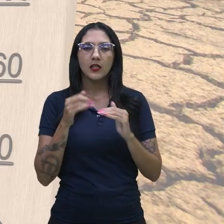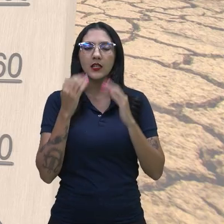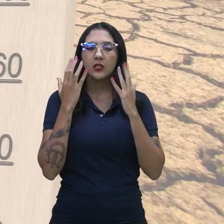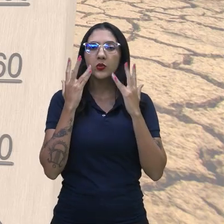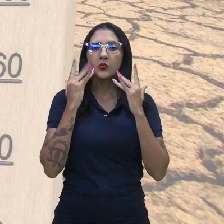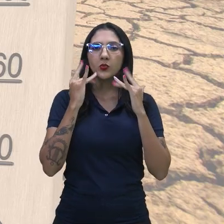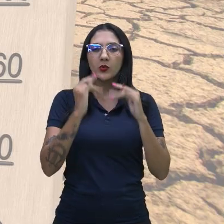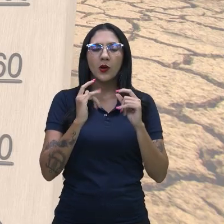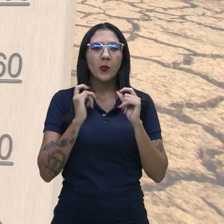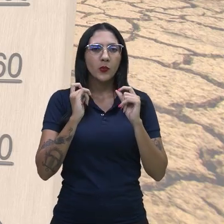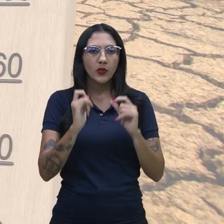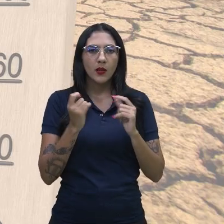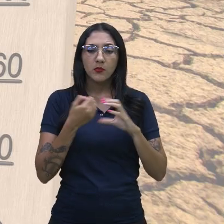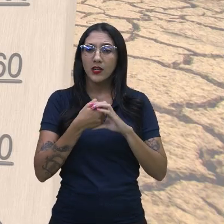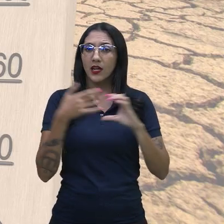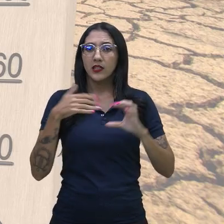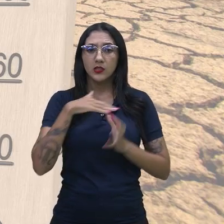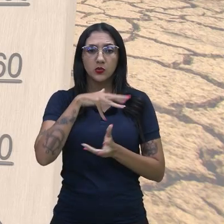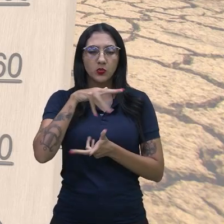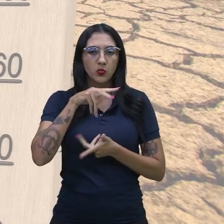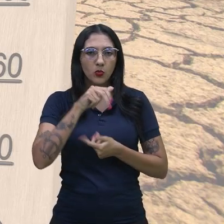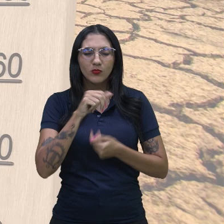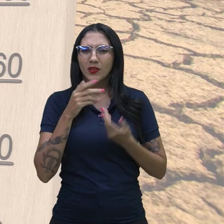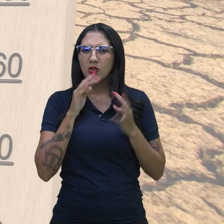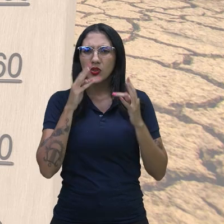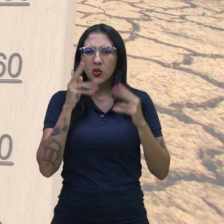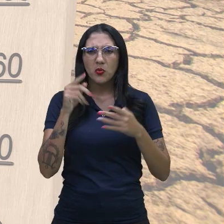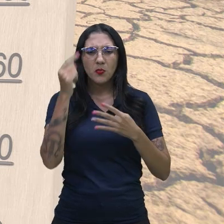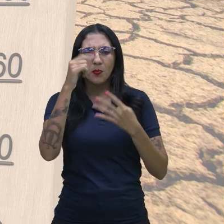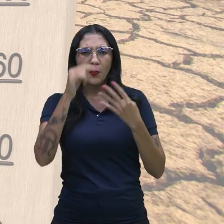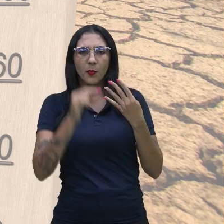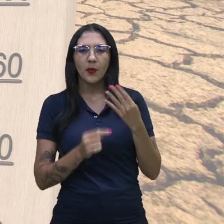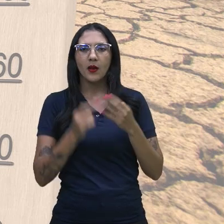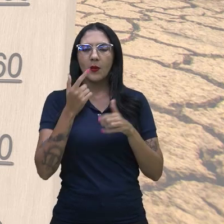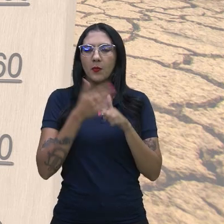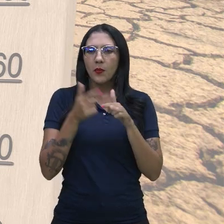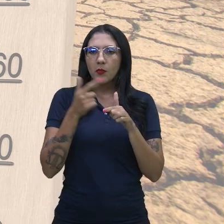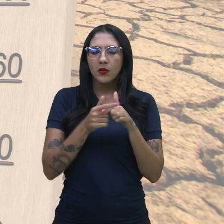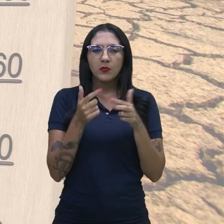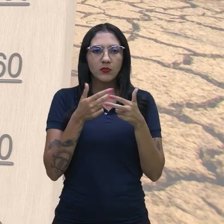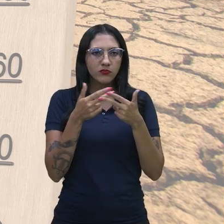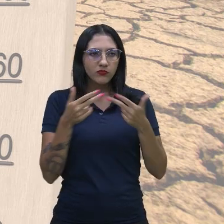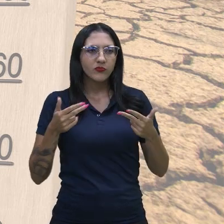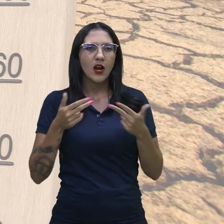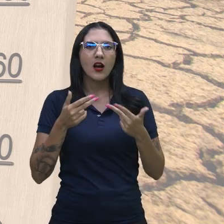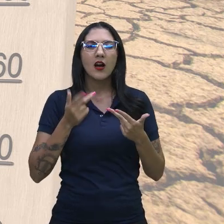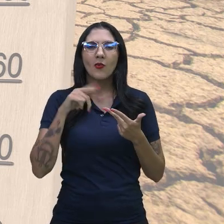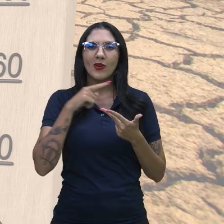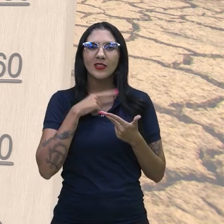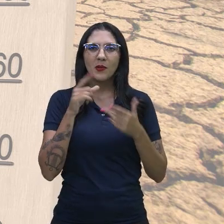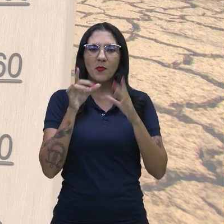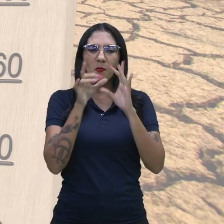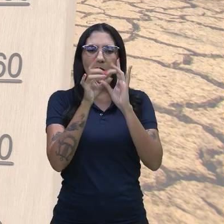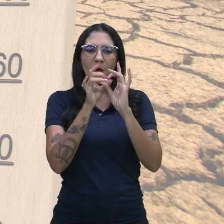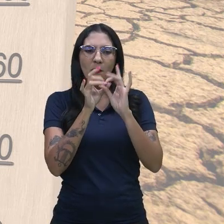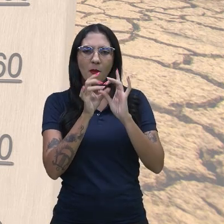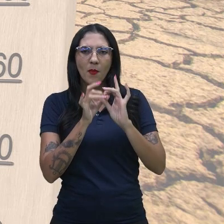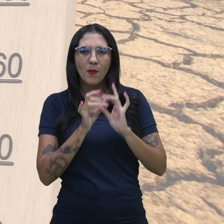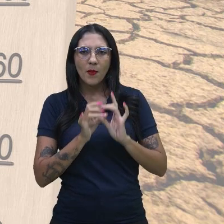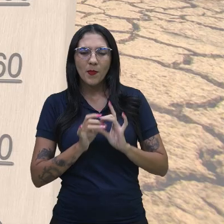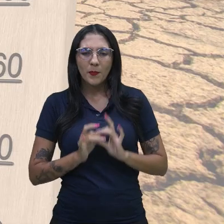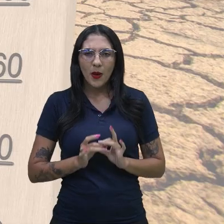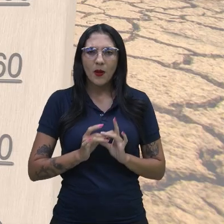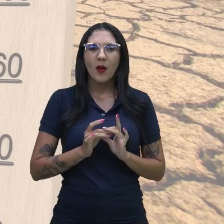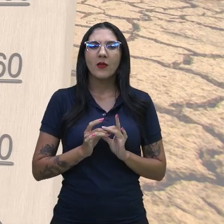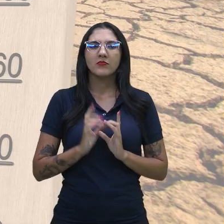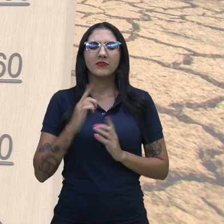ambiental numa escala global. Então, todos esses problemas ali, eles vão se juntando como se fosse uma grande bola de